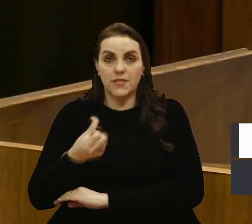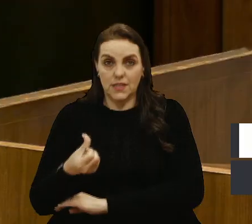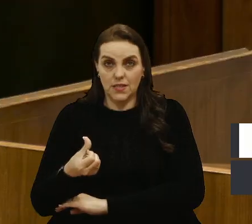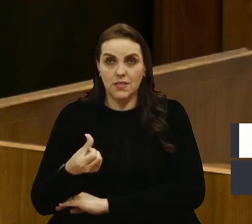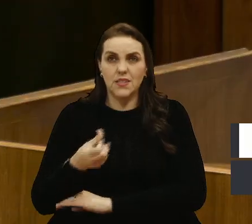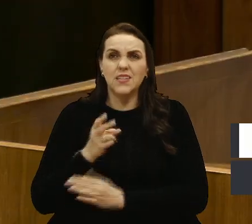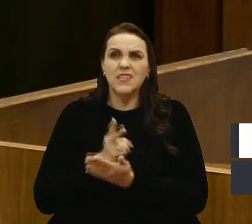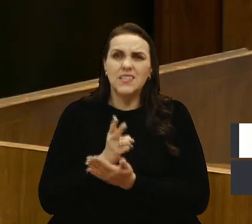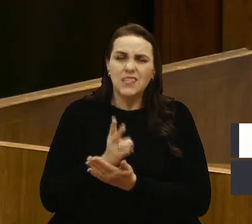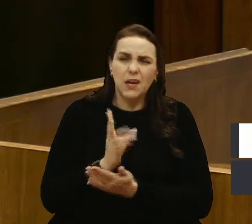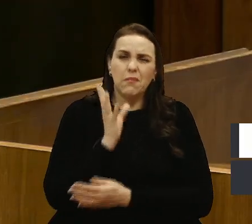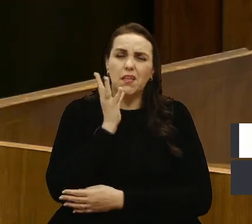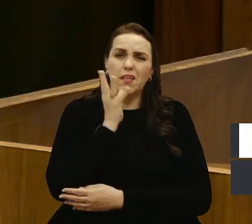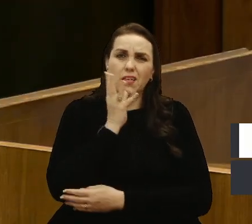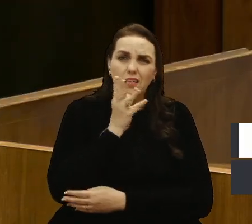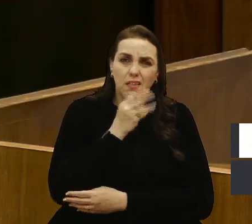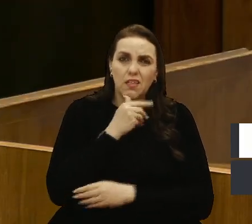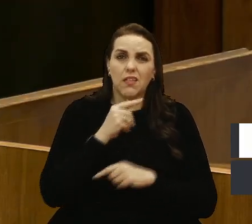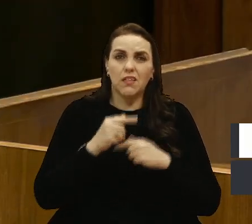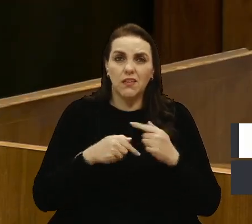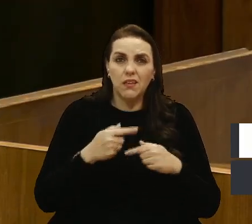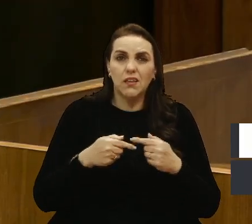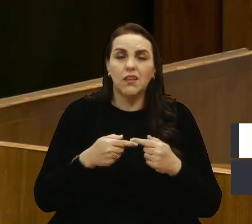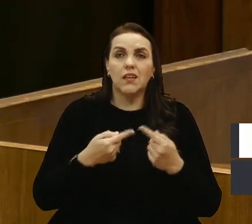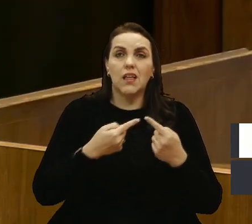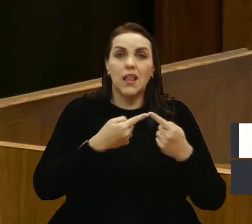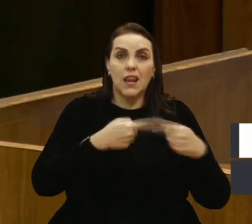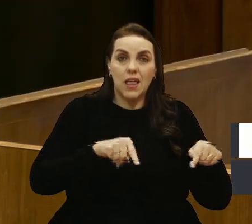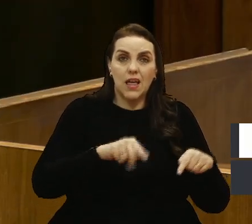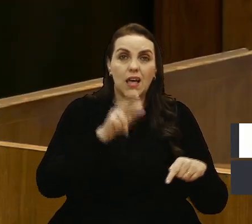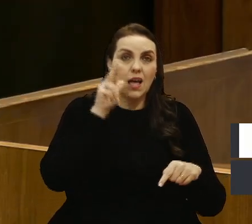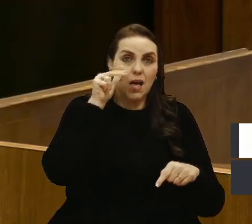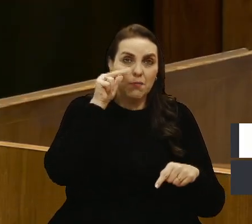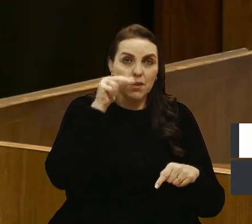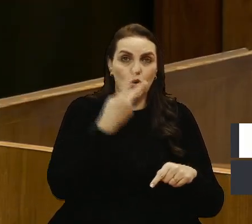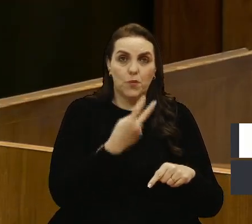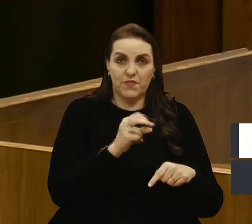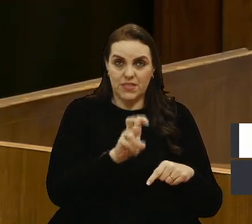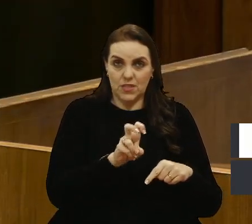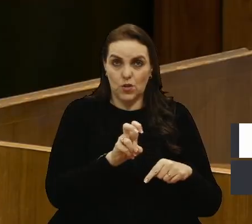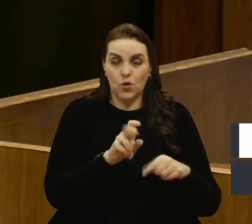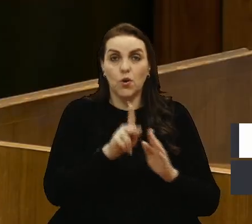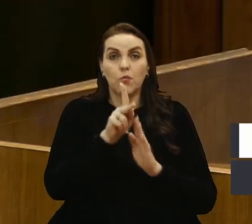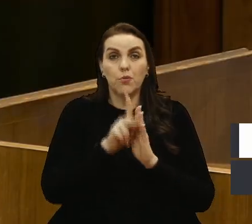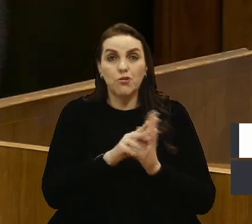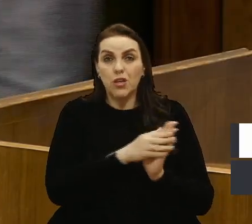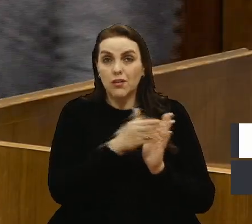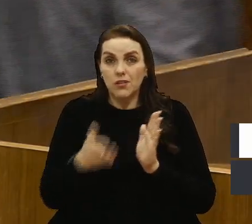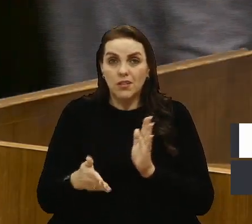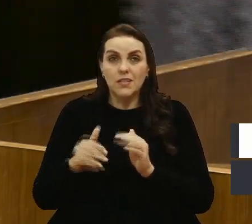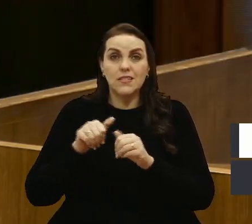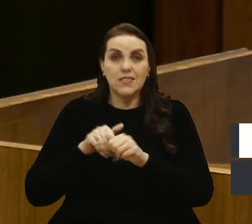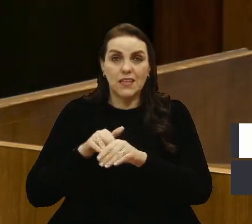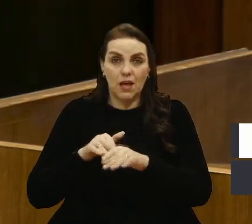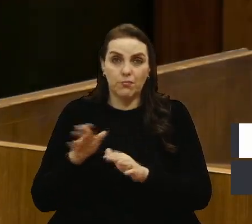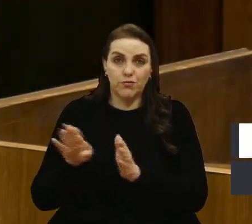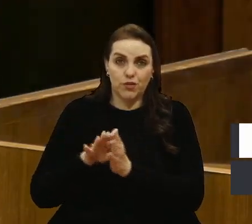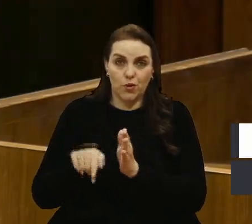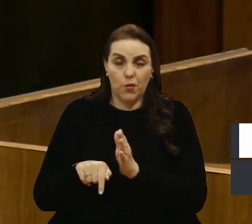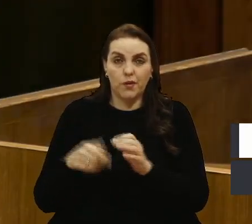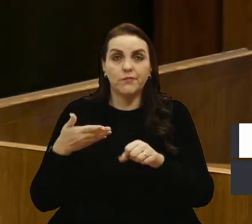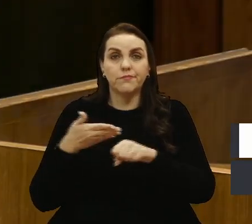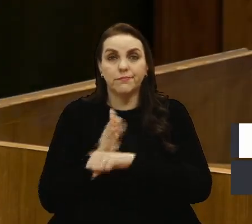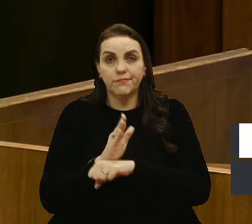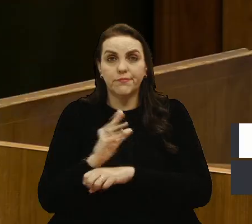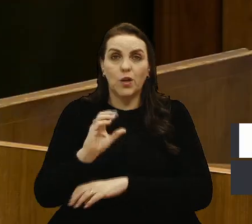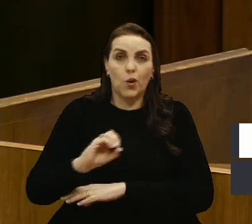sempre com muita demora, né? Lançado lá em abril, o projeto veio só em setembro, a sanção